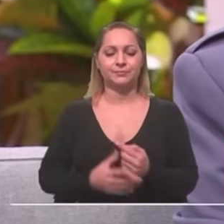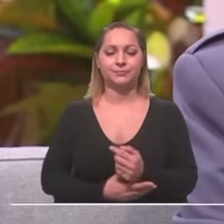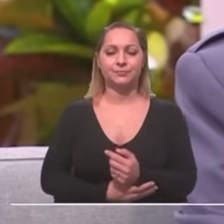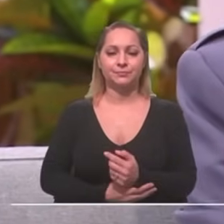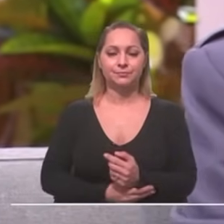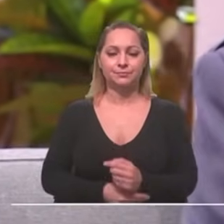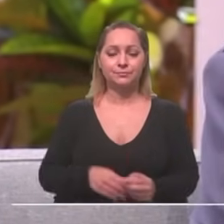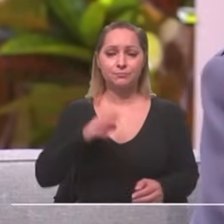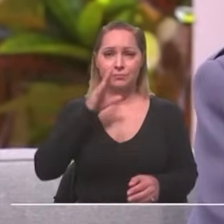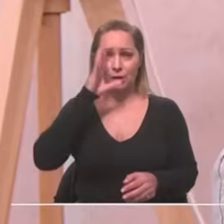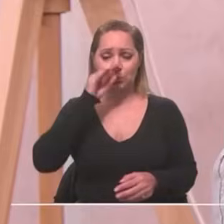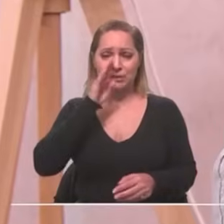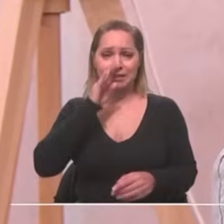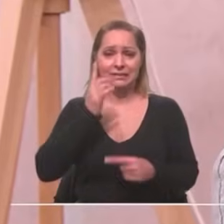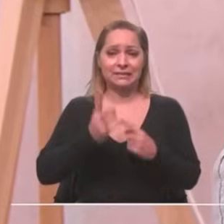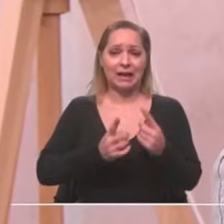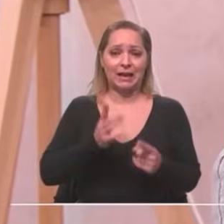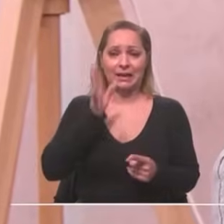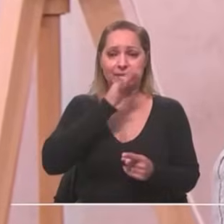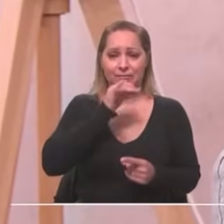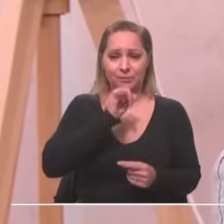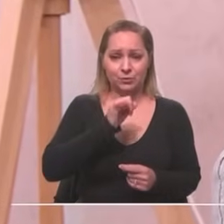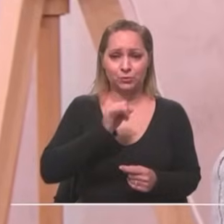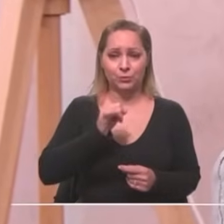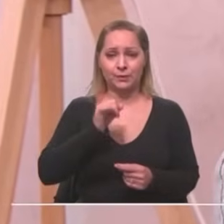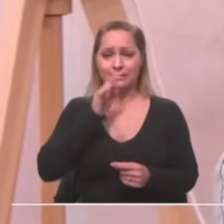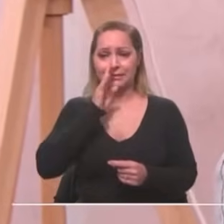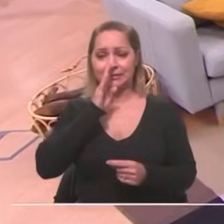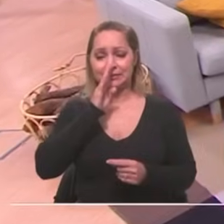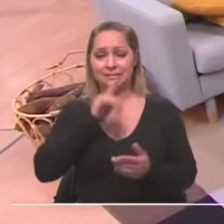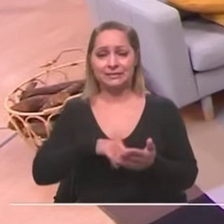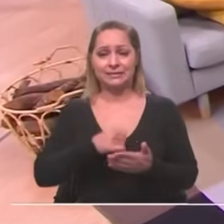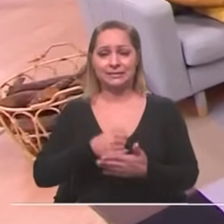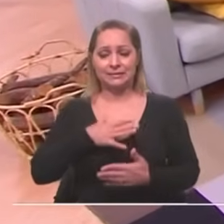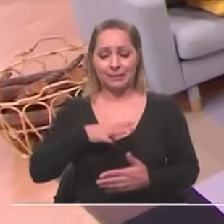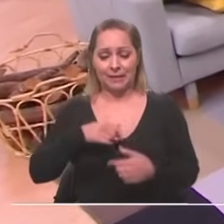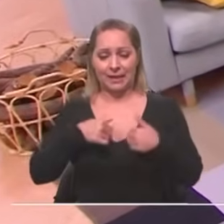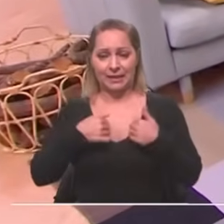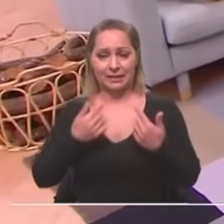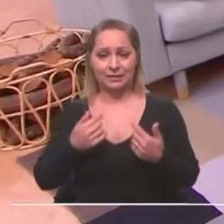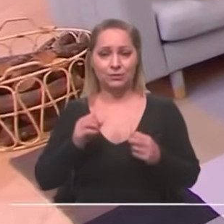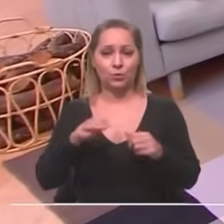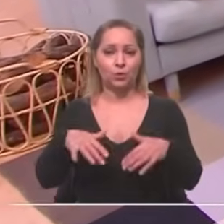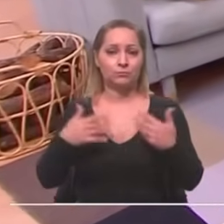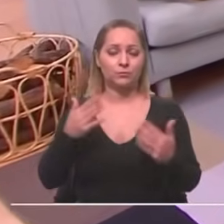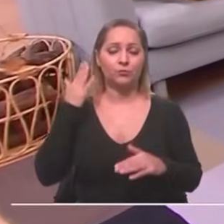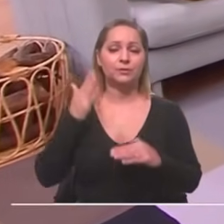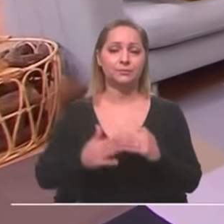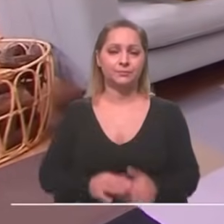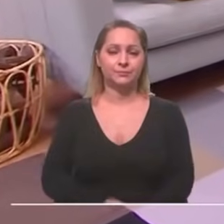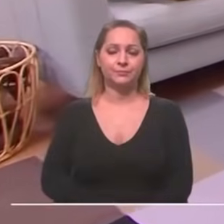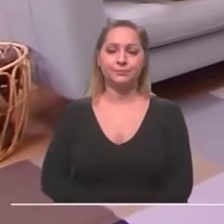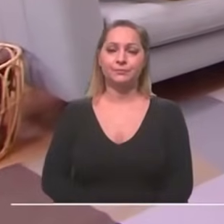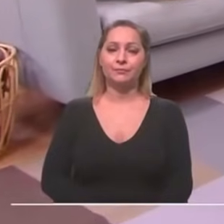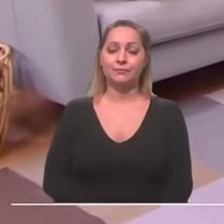Não sei se tinha alguém na família, se tinha sempre teve esse sonho, ou se foi uma coisa assim repentista. Não,